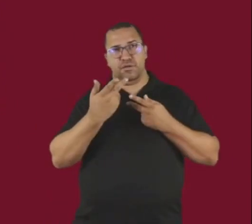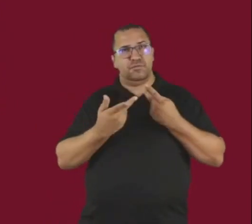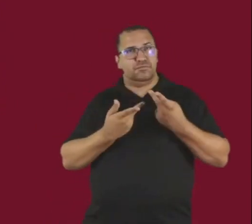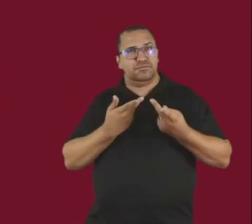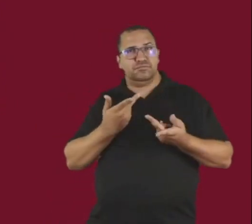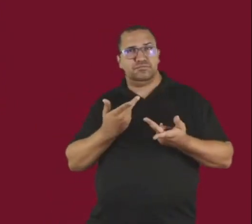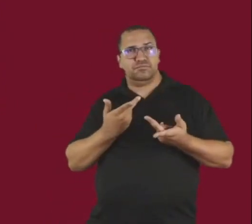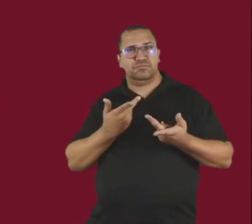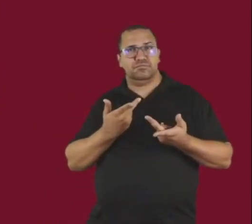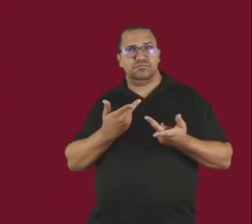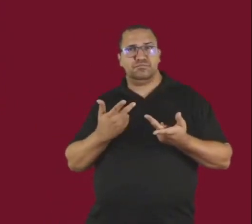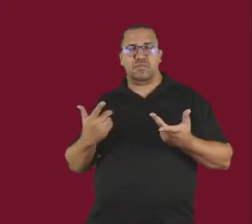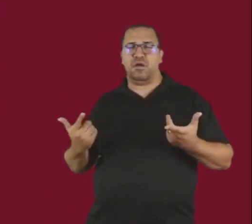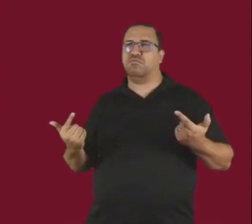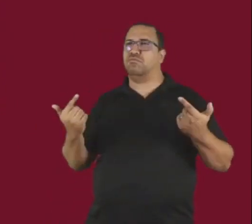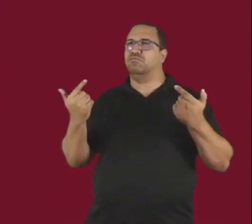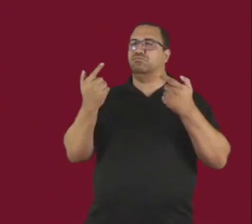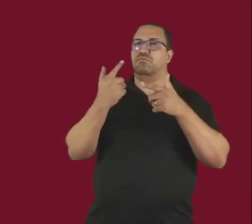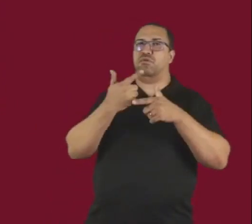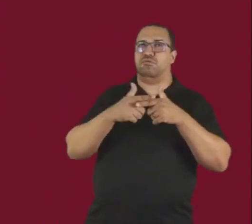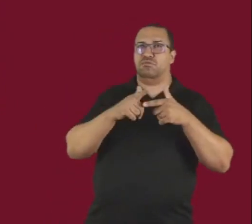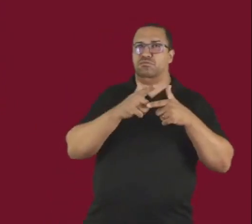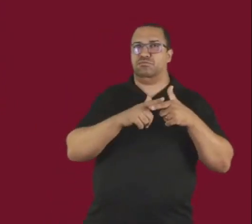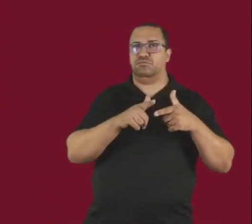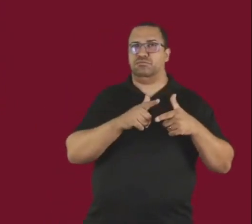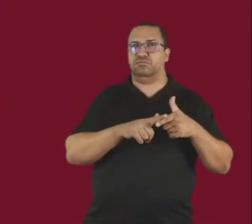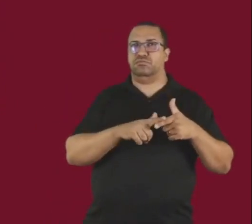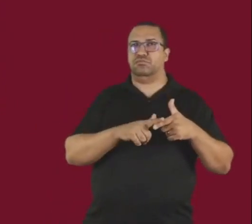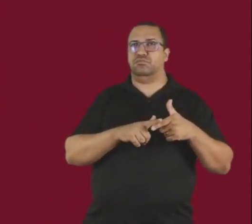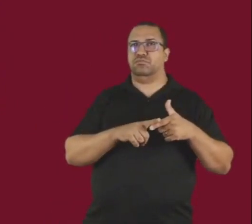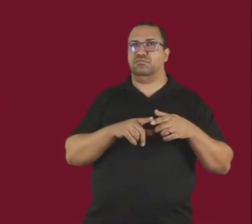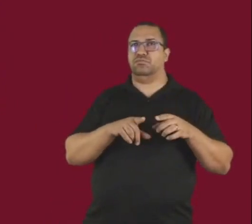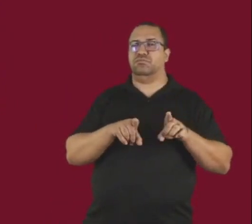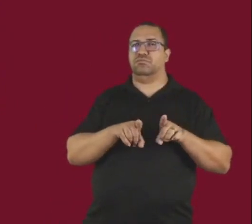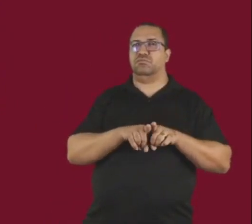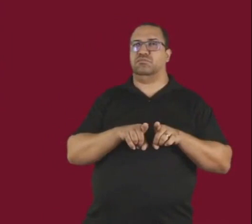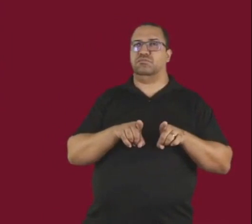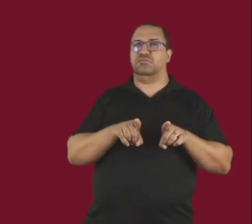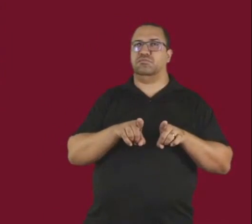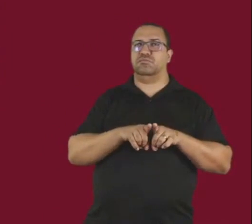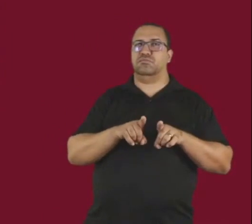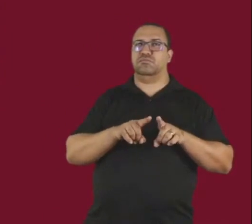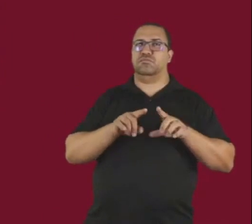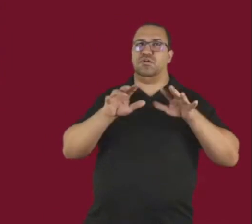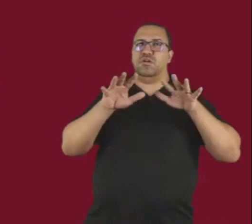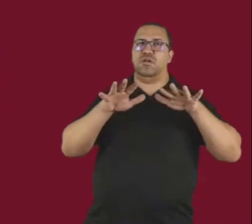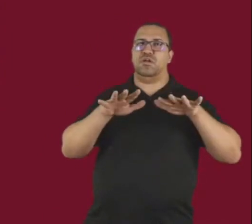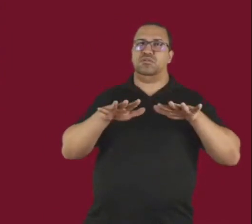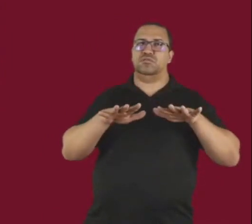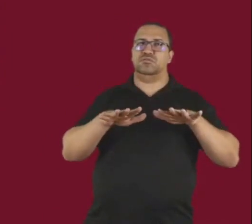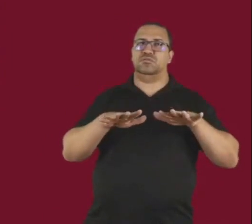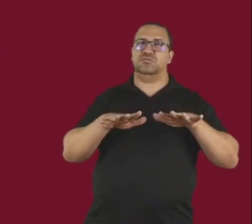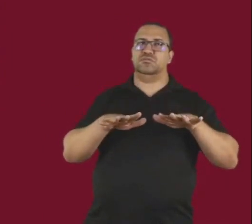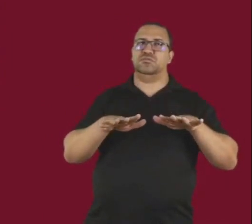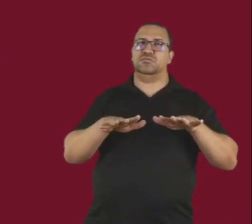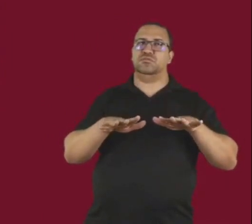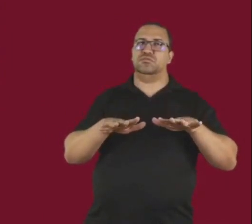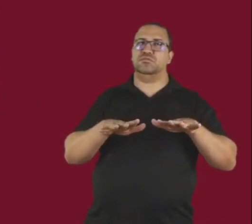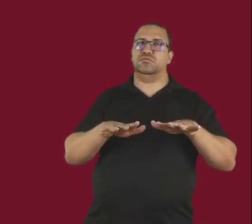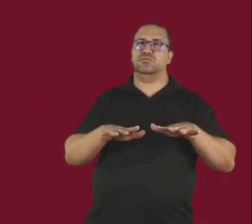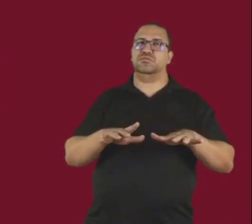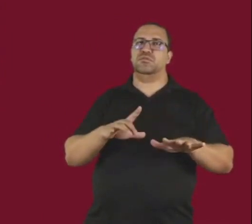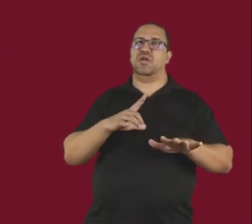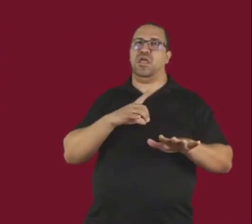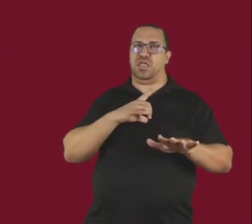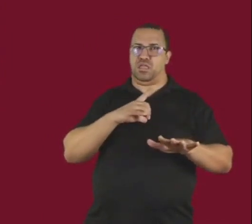é uma guerra, mas também é um massacre, porque a gente está perdendo essa guerra enormemente.